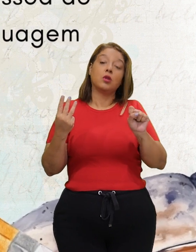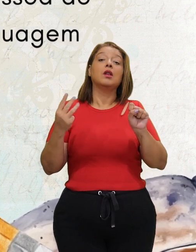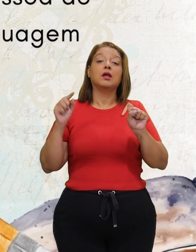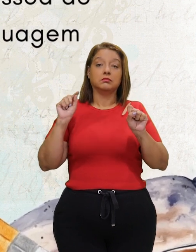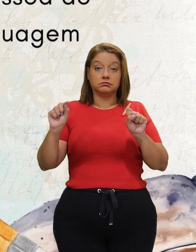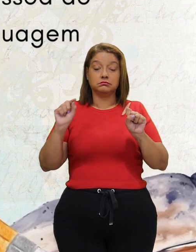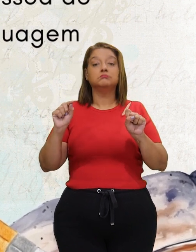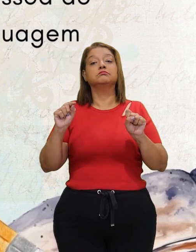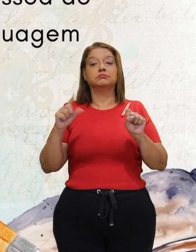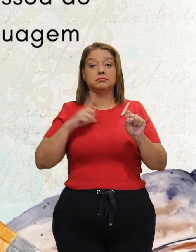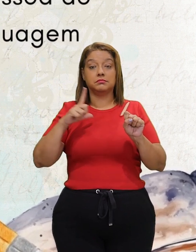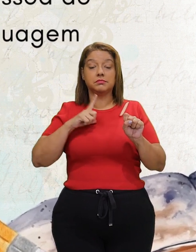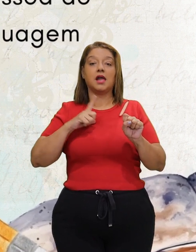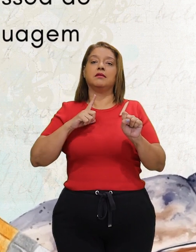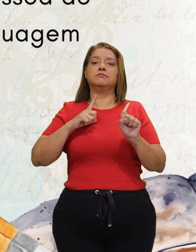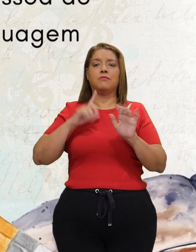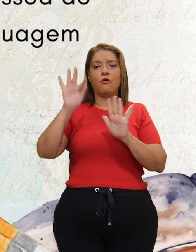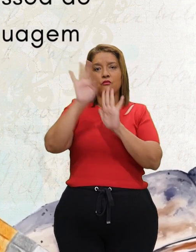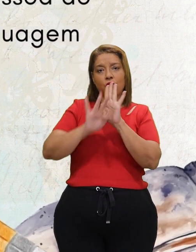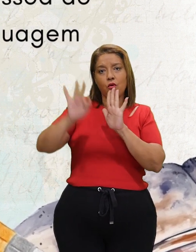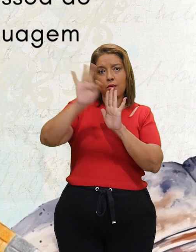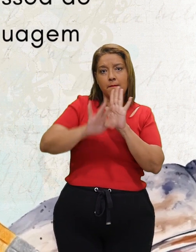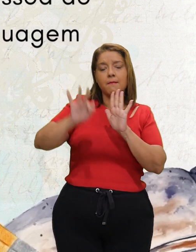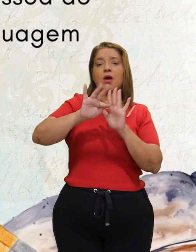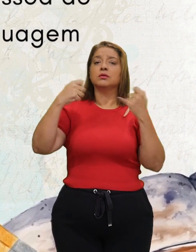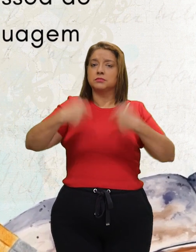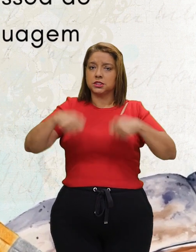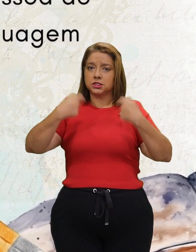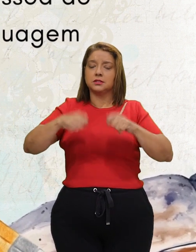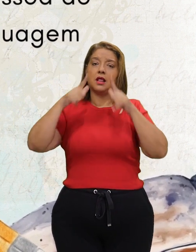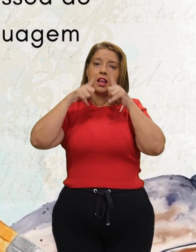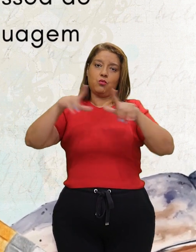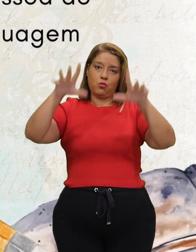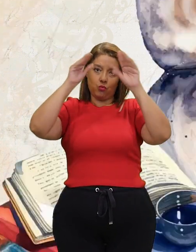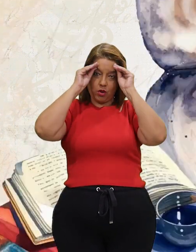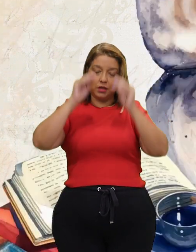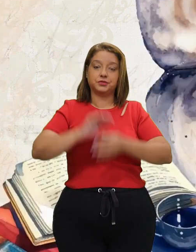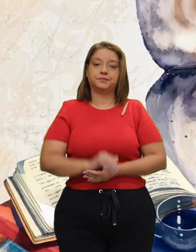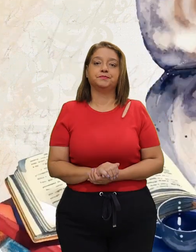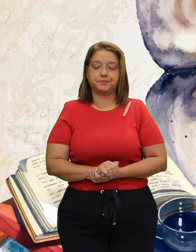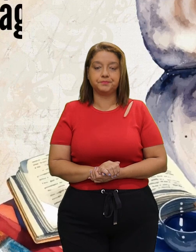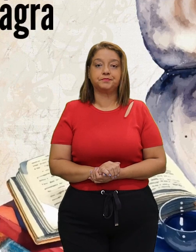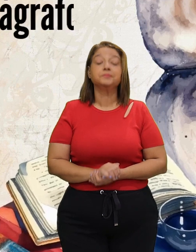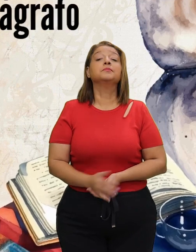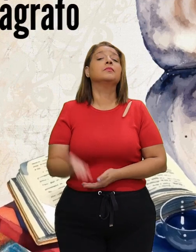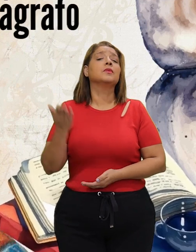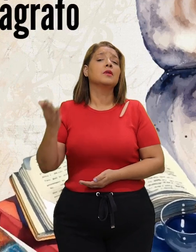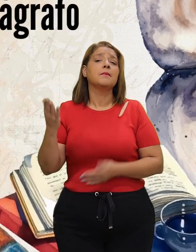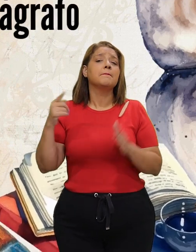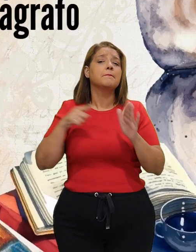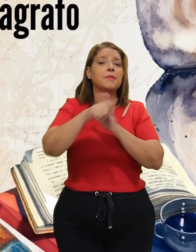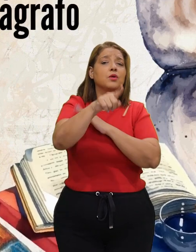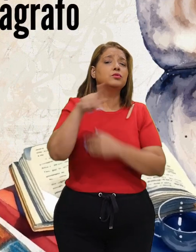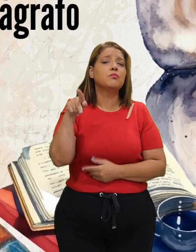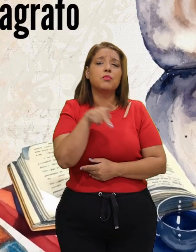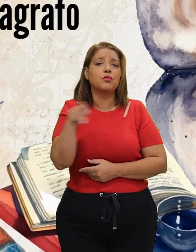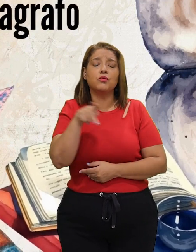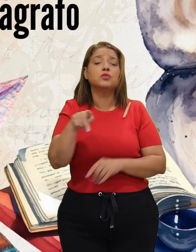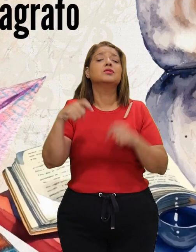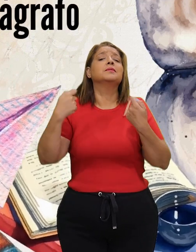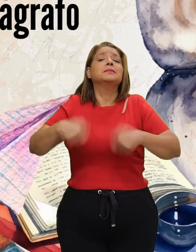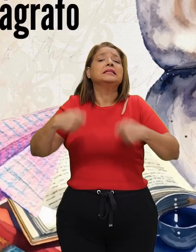linguagem formal e sem gírias. Mas, professor, o que deve constar em